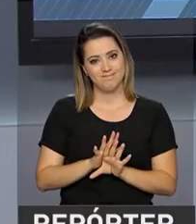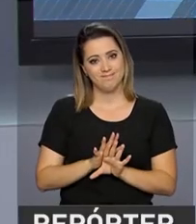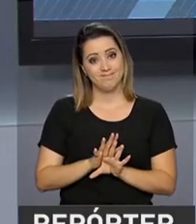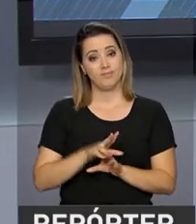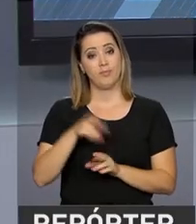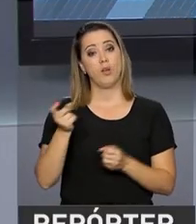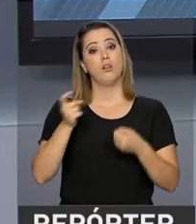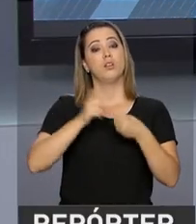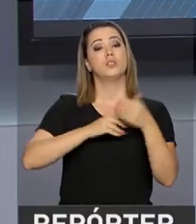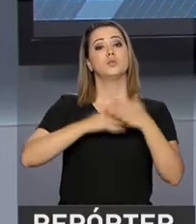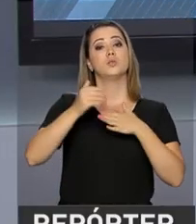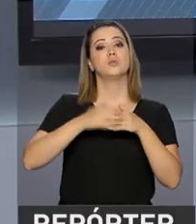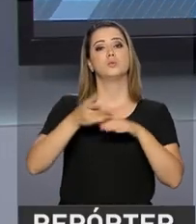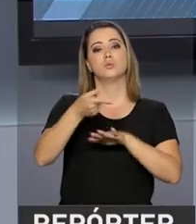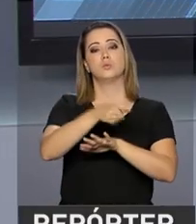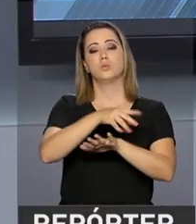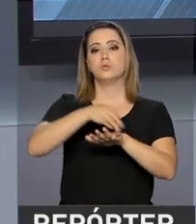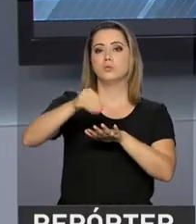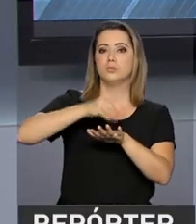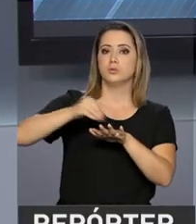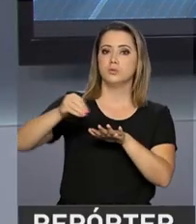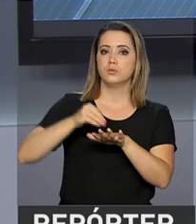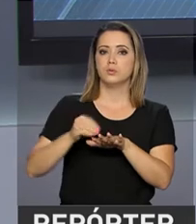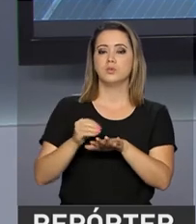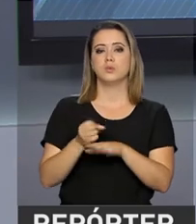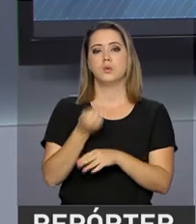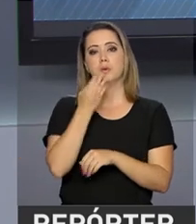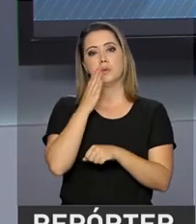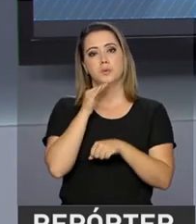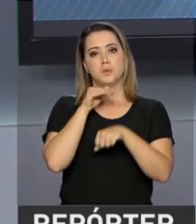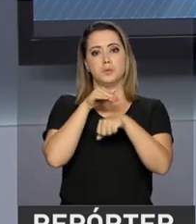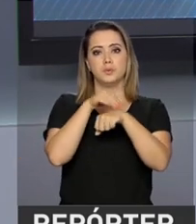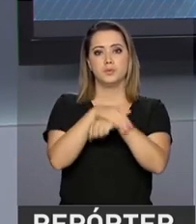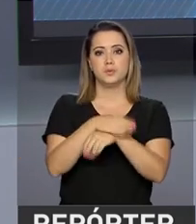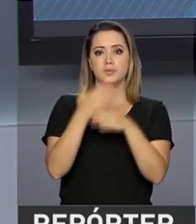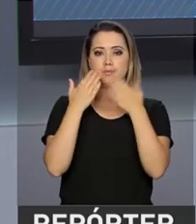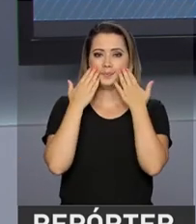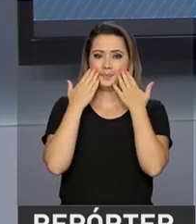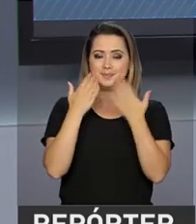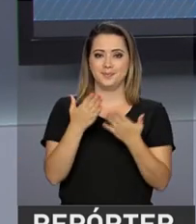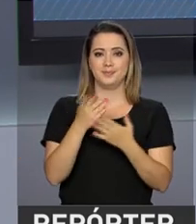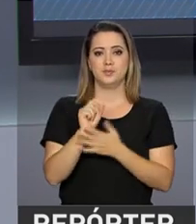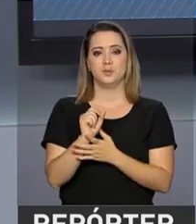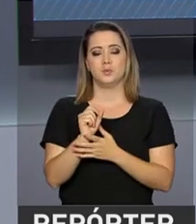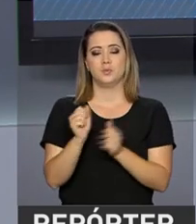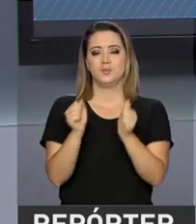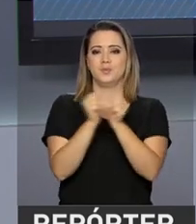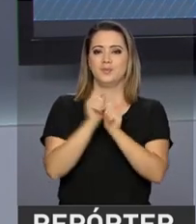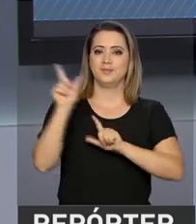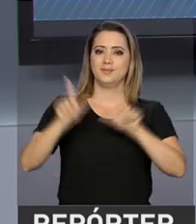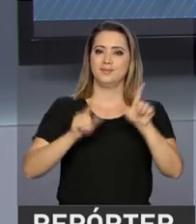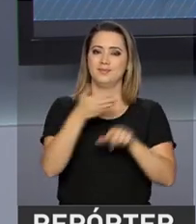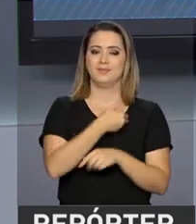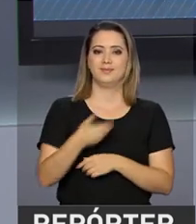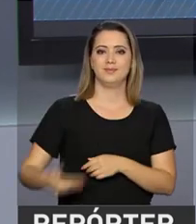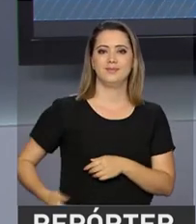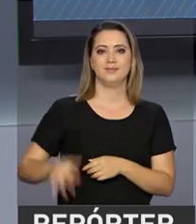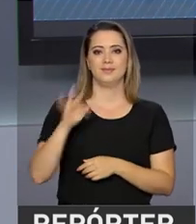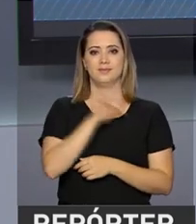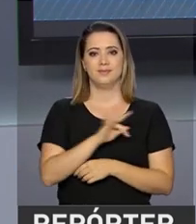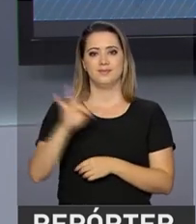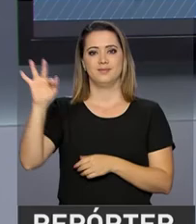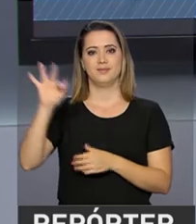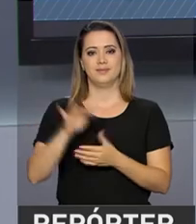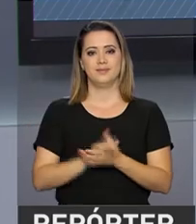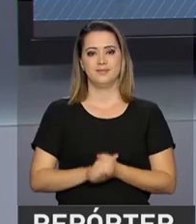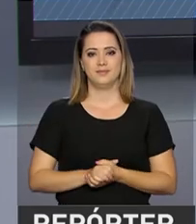por aqui nós voltamos a qualquer momento com mais informações uma boa noite pra você e continue com a gente aqui na nbr a tv